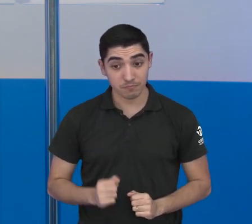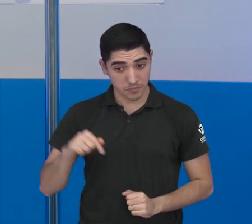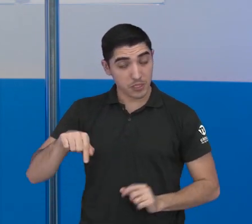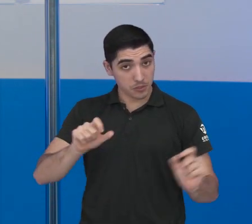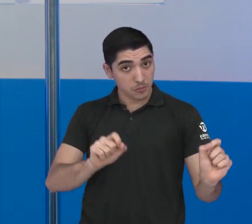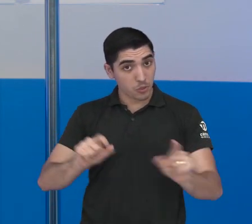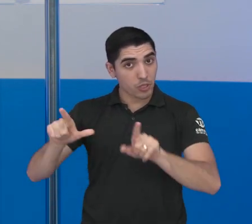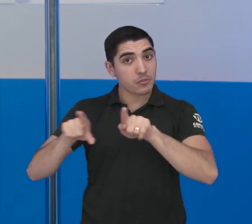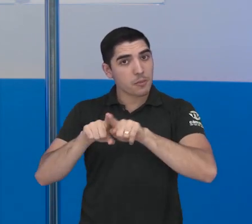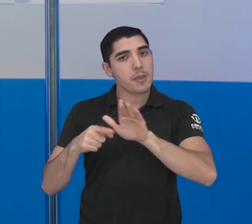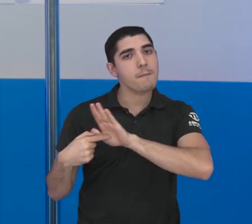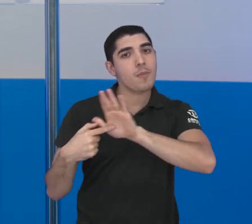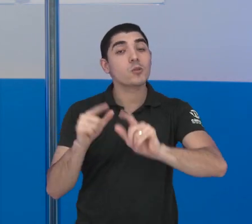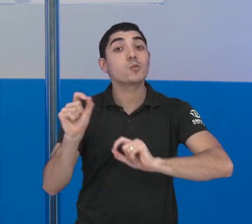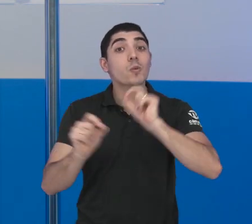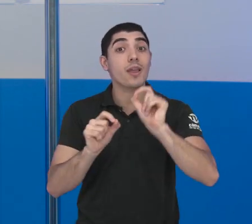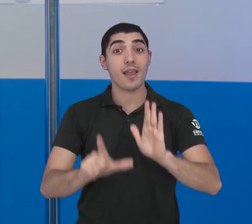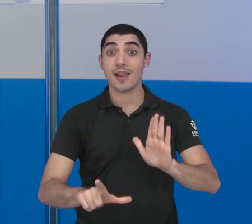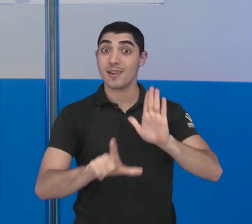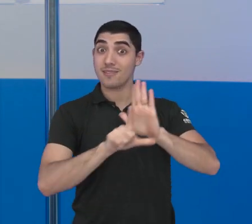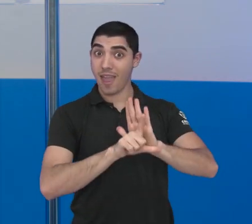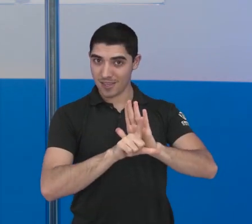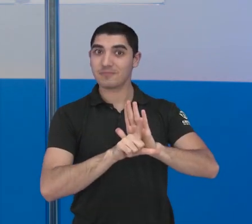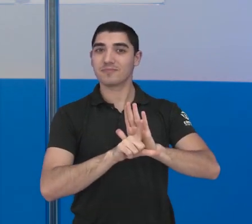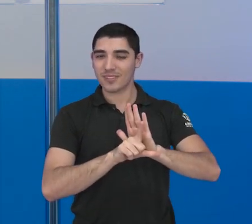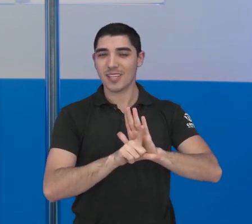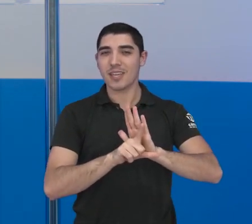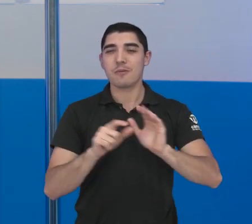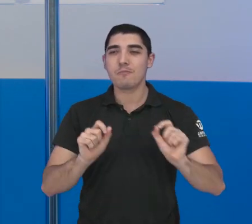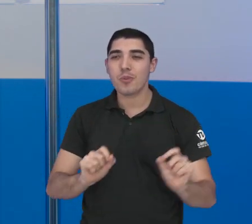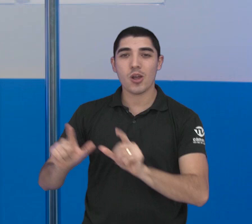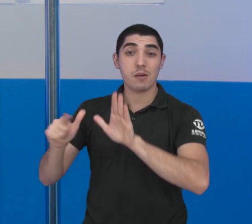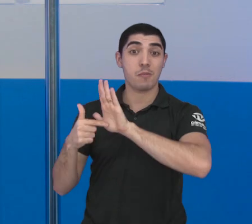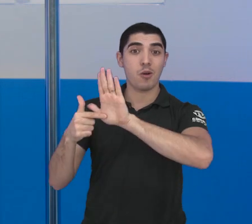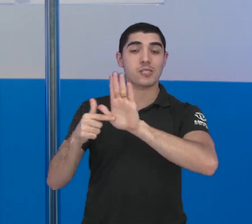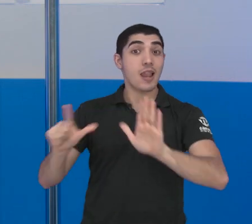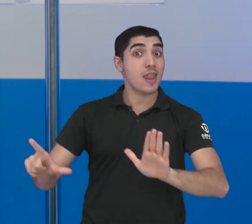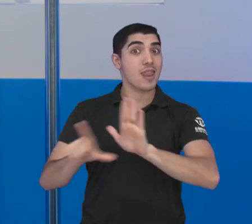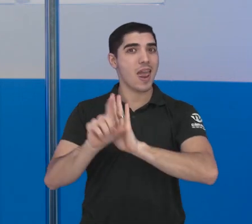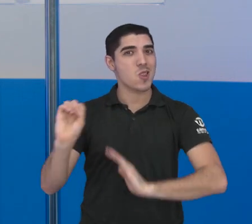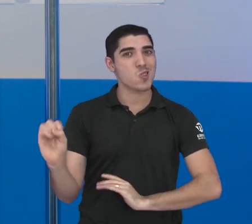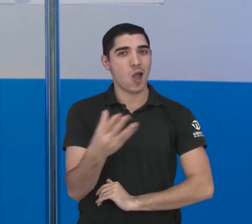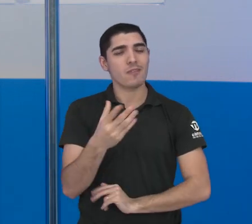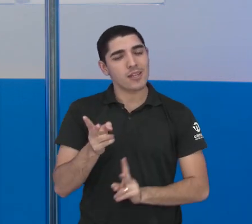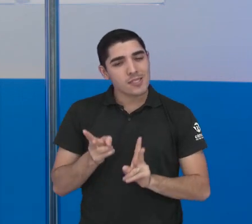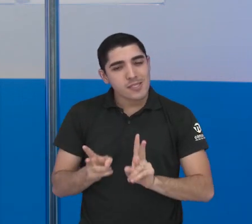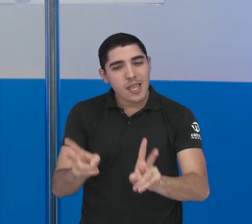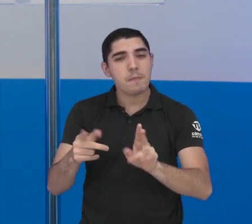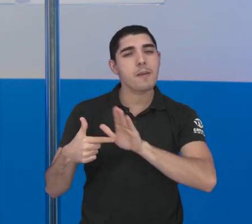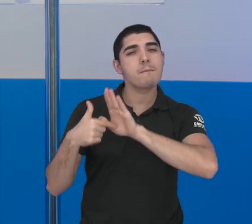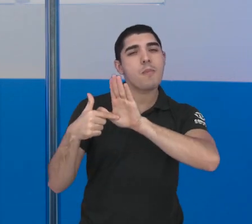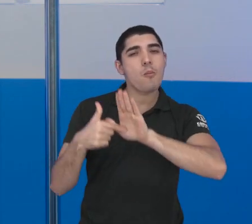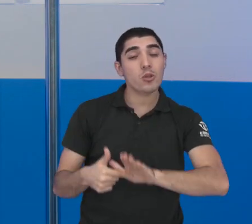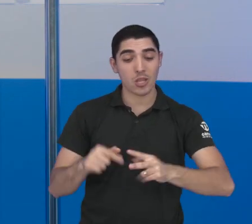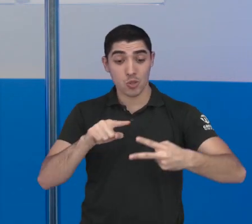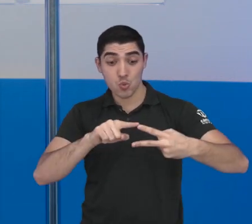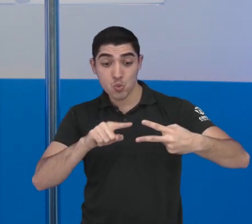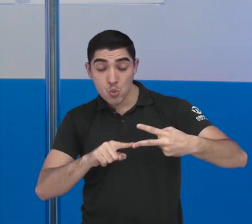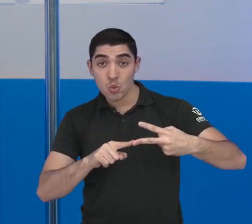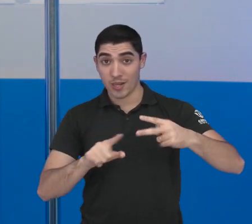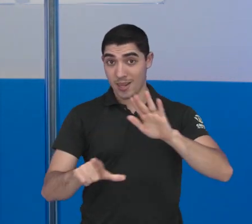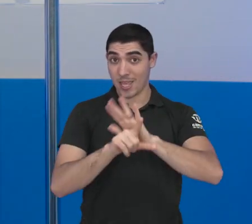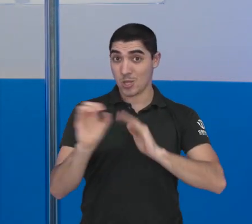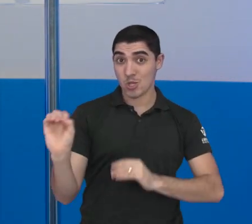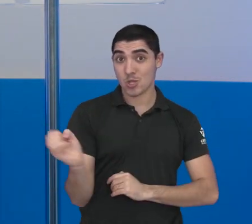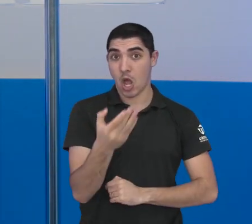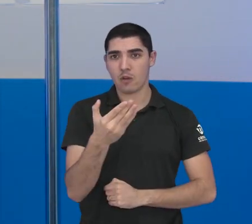E aqui no Boletim, quinta-feira, também é dia da gente falar de leis, viu? No nosso quadro Agora é Lei, toda semana você conhece detalhes de